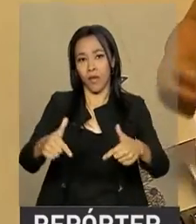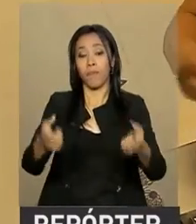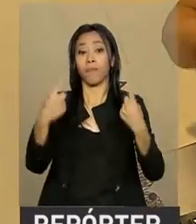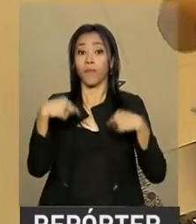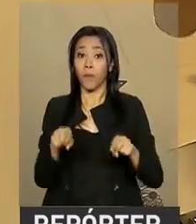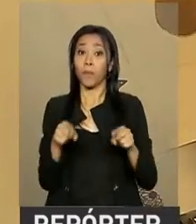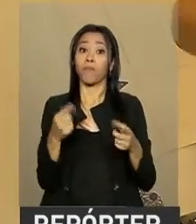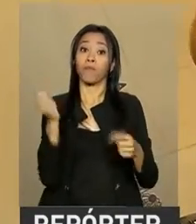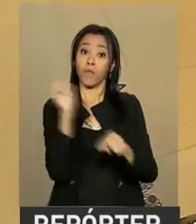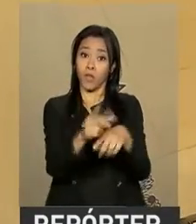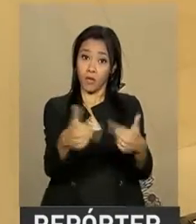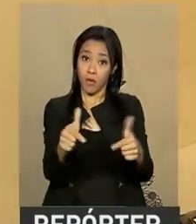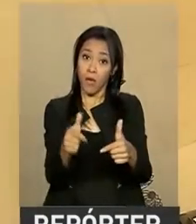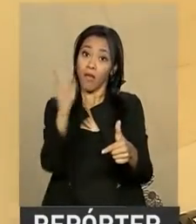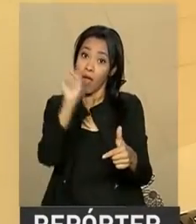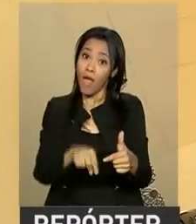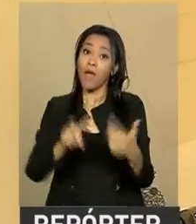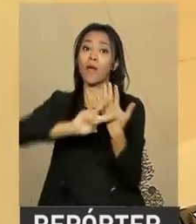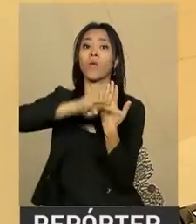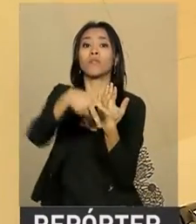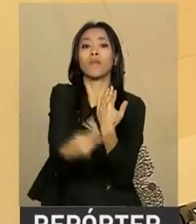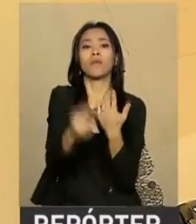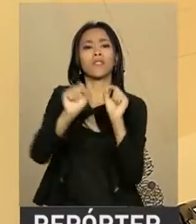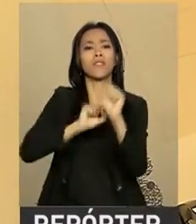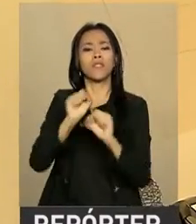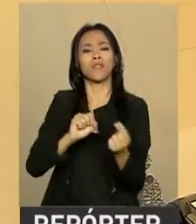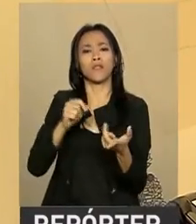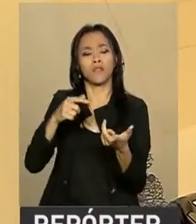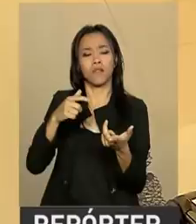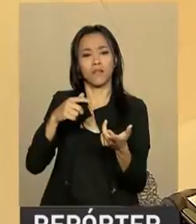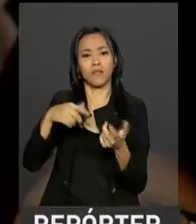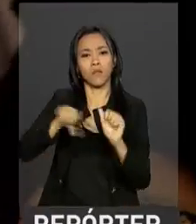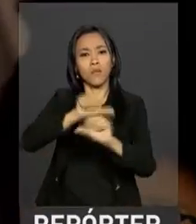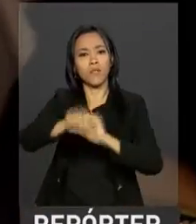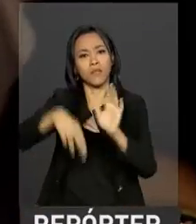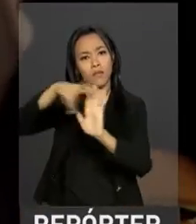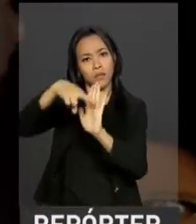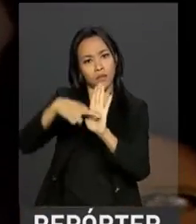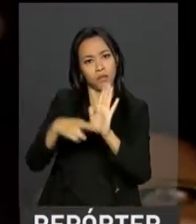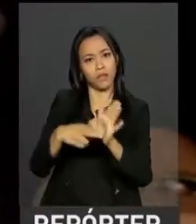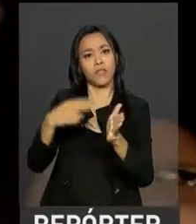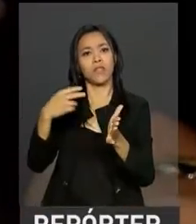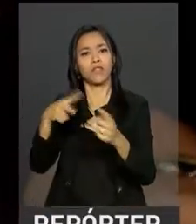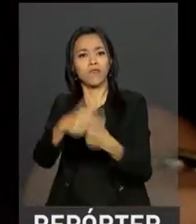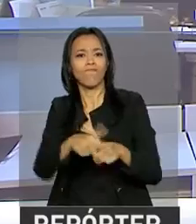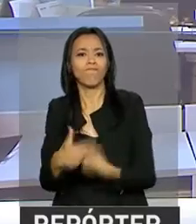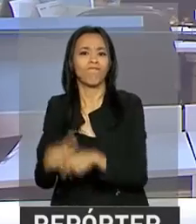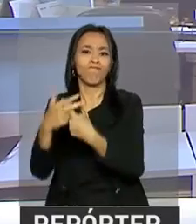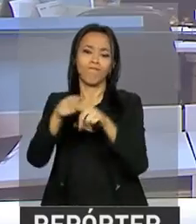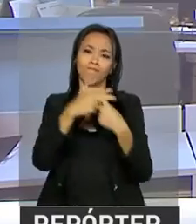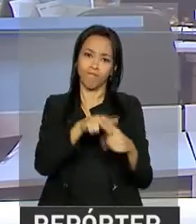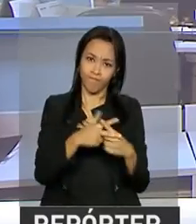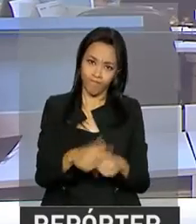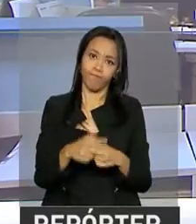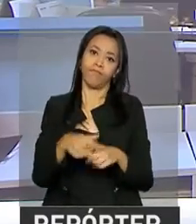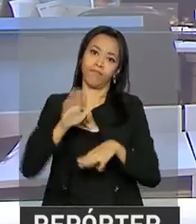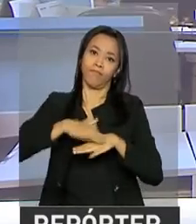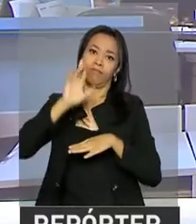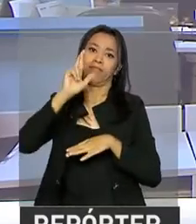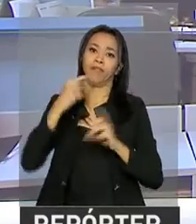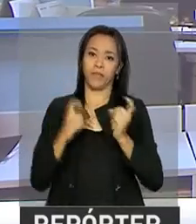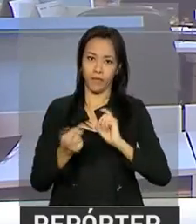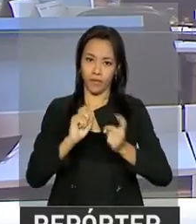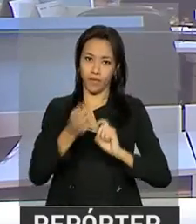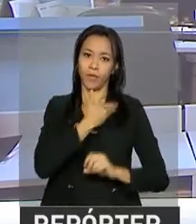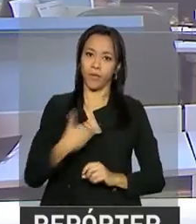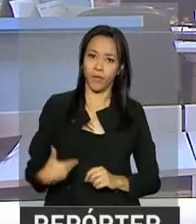postos de trabalho é reflexo das medidas de ajuste adotadas nos últimos meses. E termina hoje